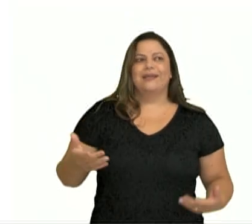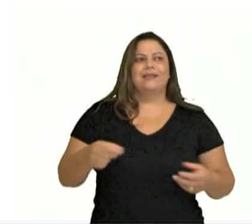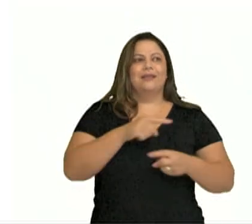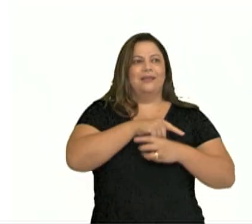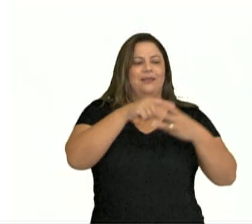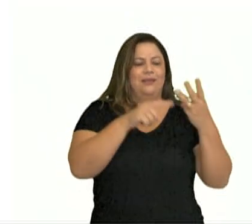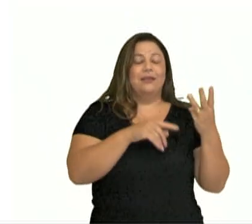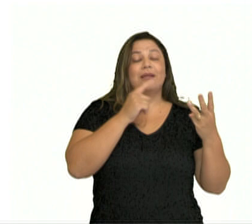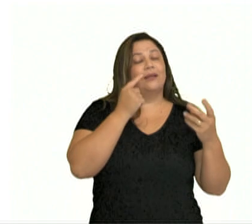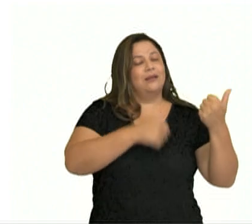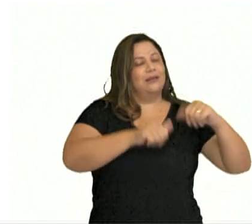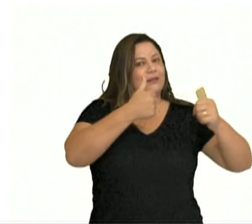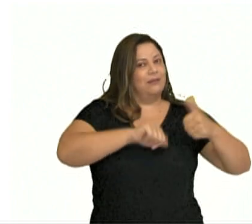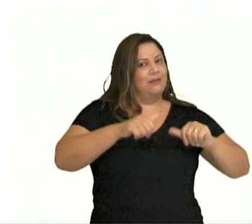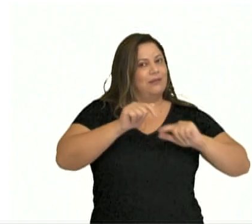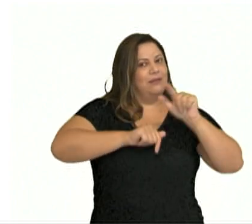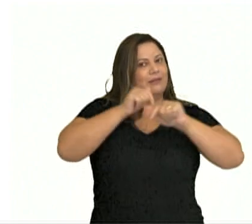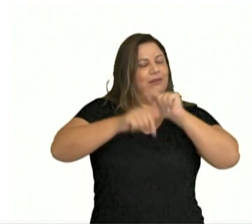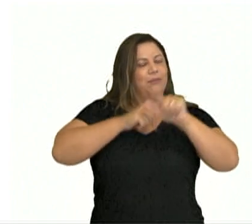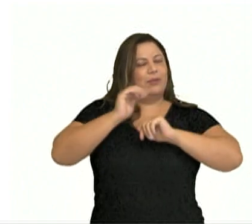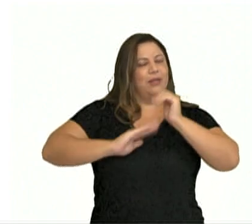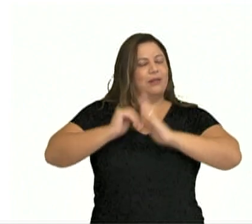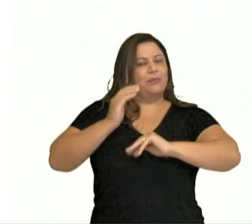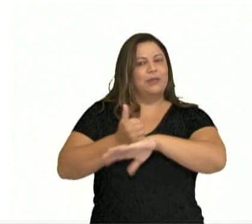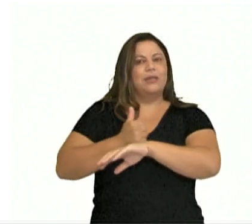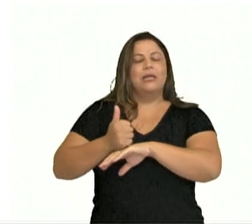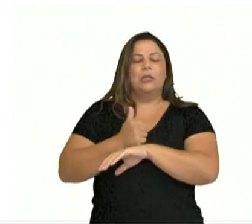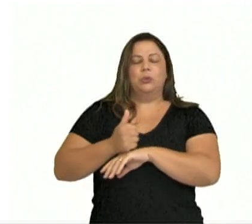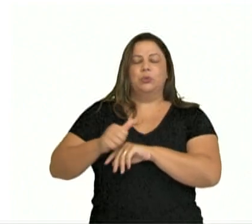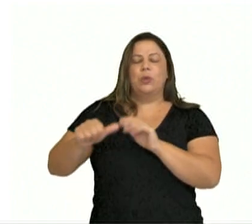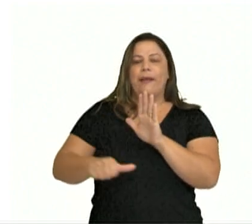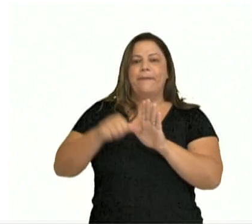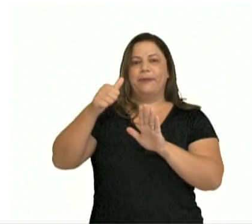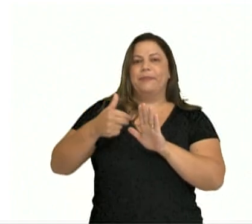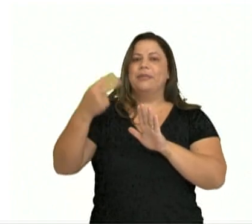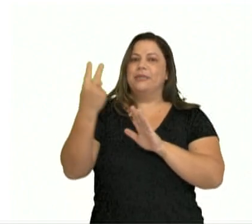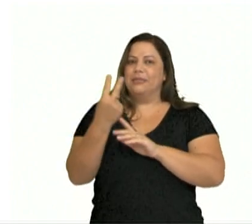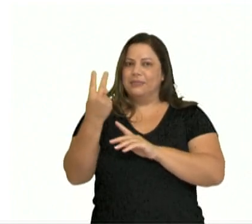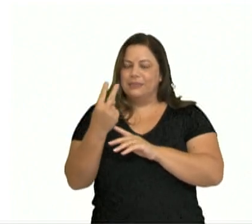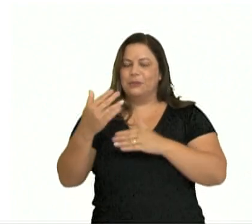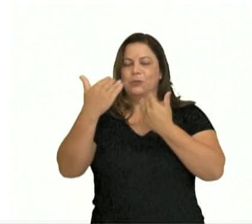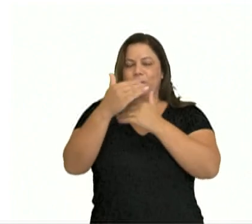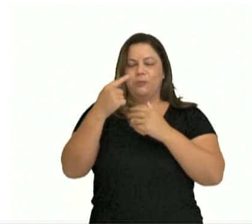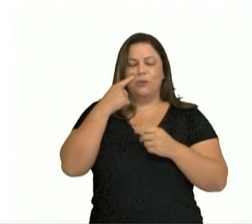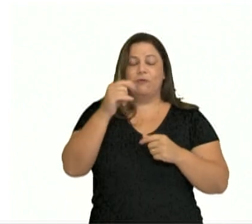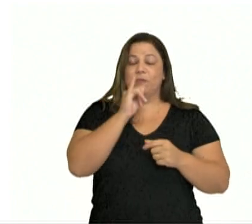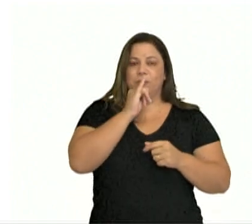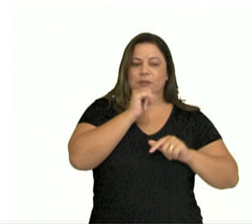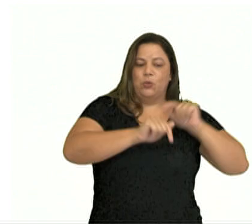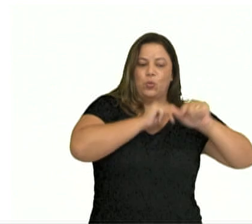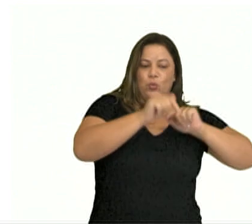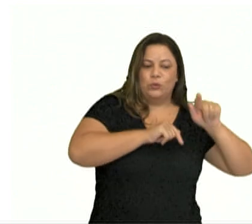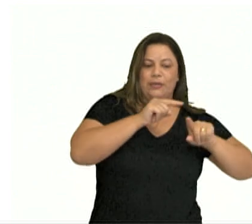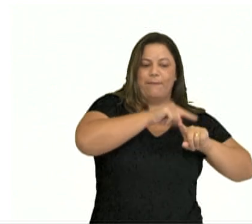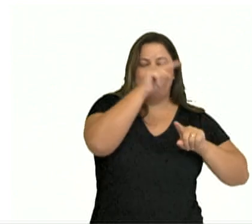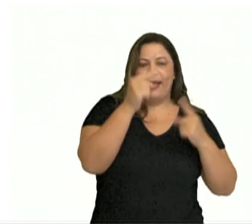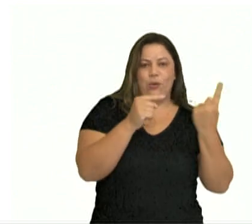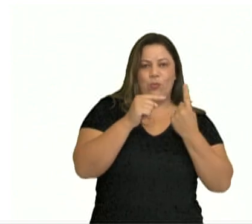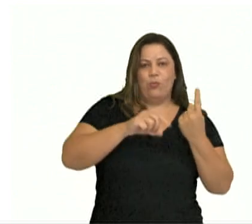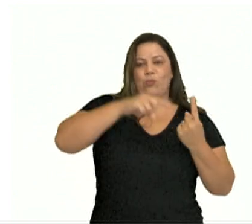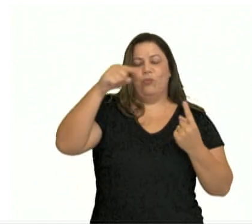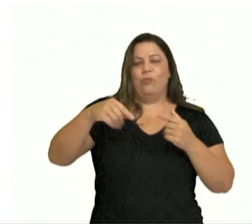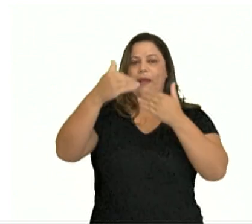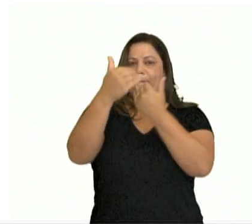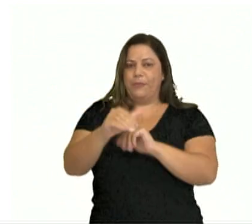avaliações, um trabalho prático, a primeira prova e a segunda prova. O trabalho prático tem peso 1, a primeira prova 3